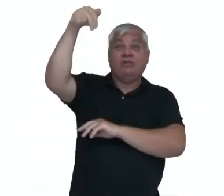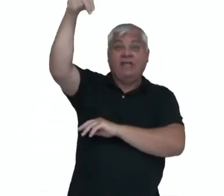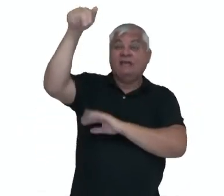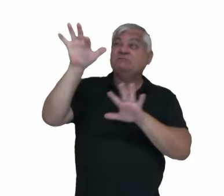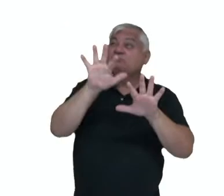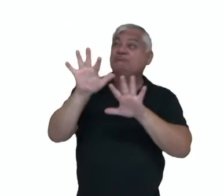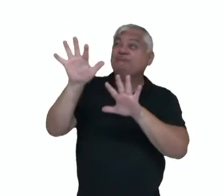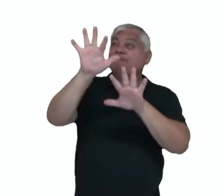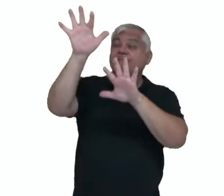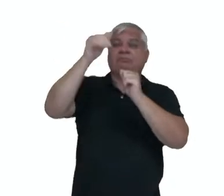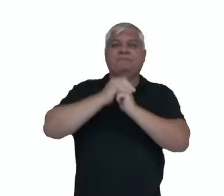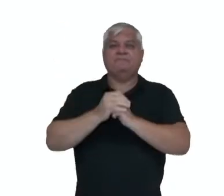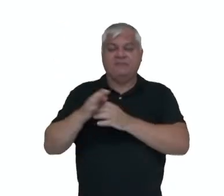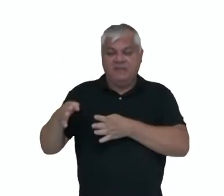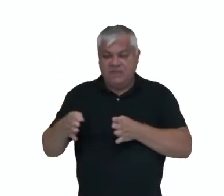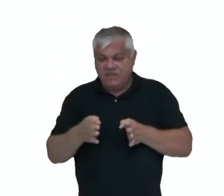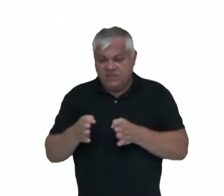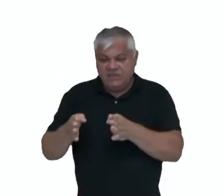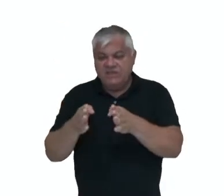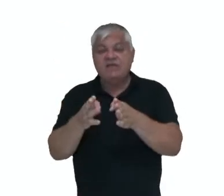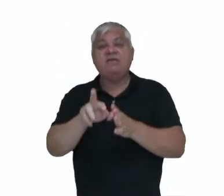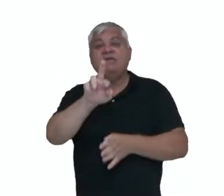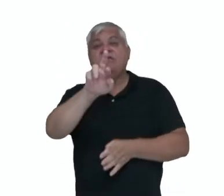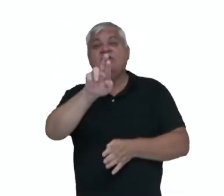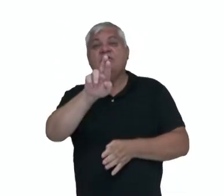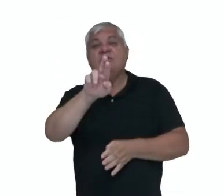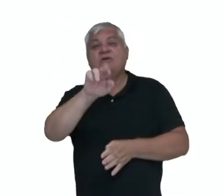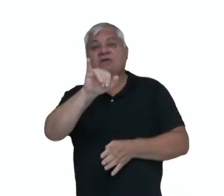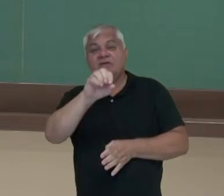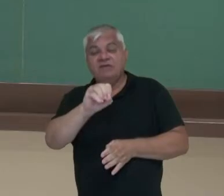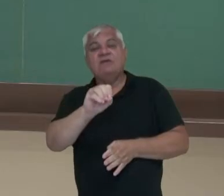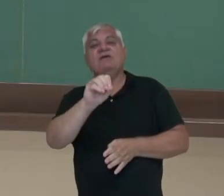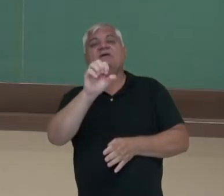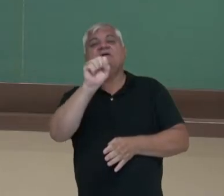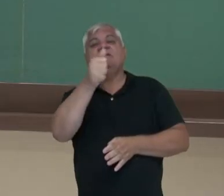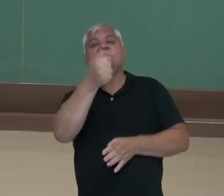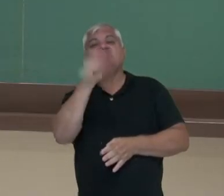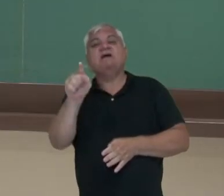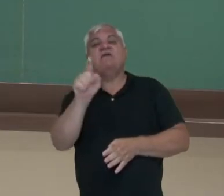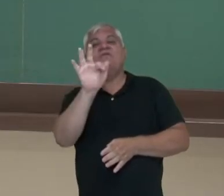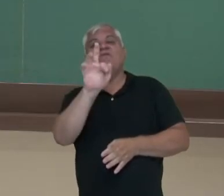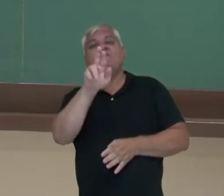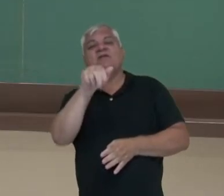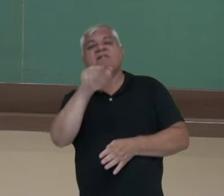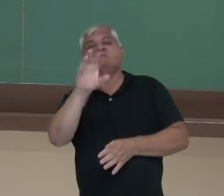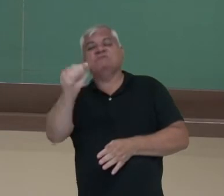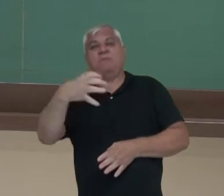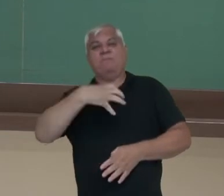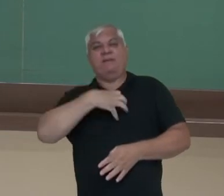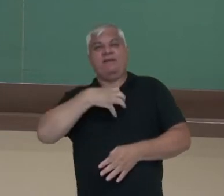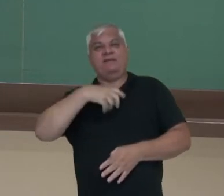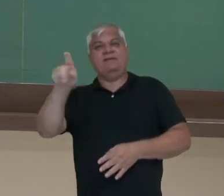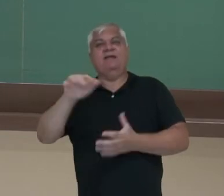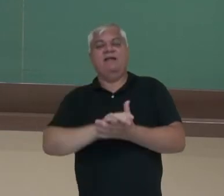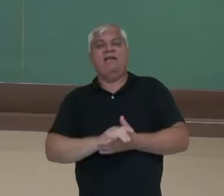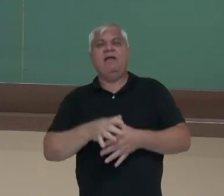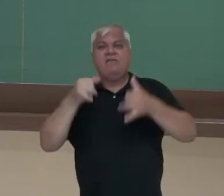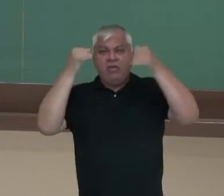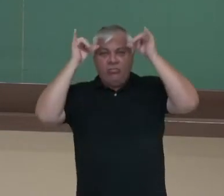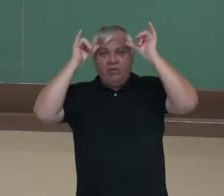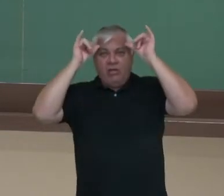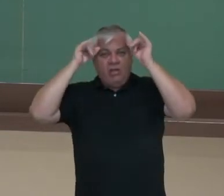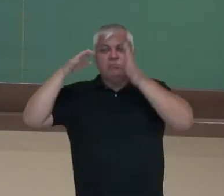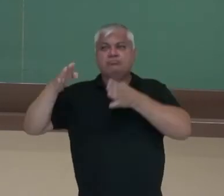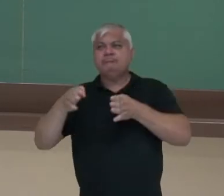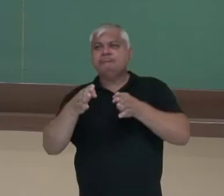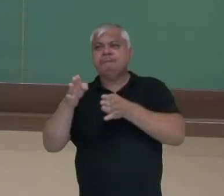Rios importantes, São Francisco e Parnaíba. Mais uma curiosidade, estou cheio de curiosidade hoje, né? Muito desse gado se perdia. Sim, apesar